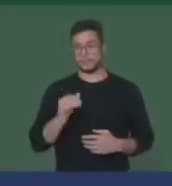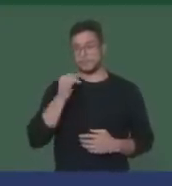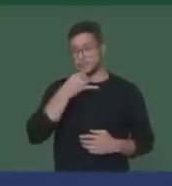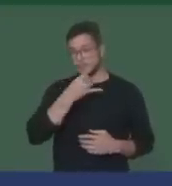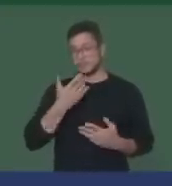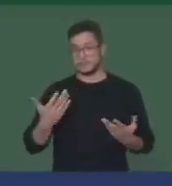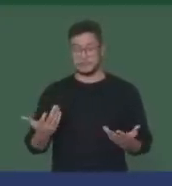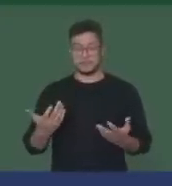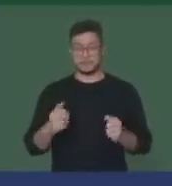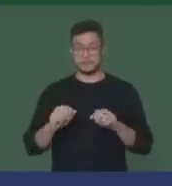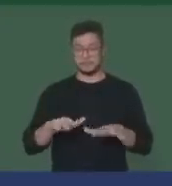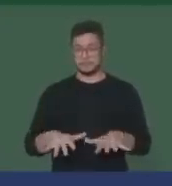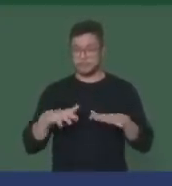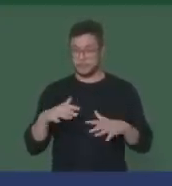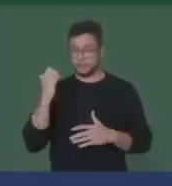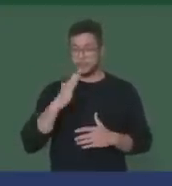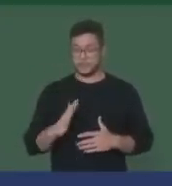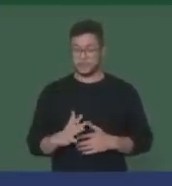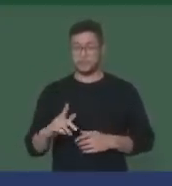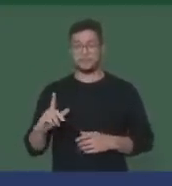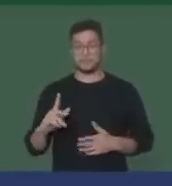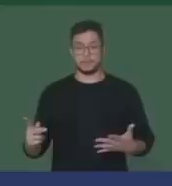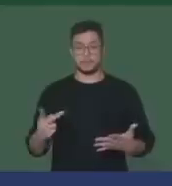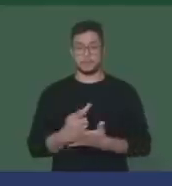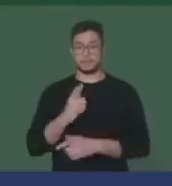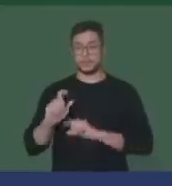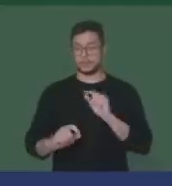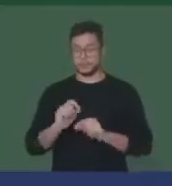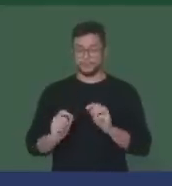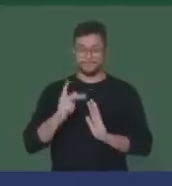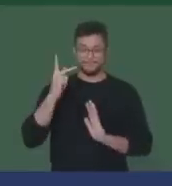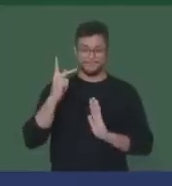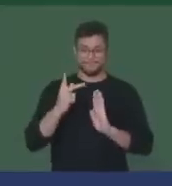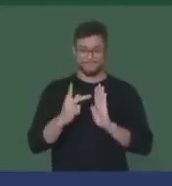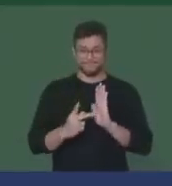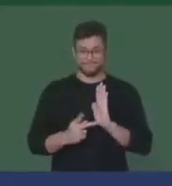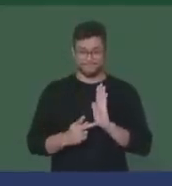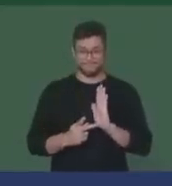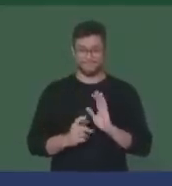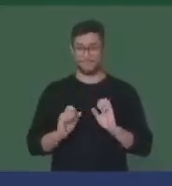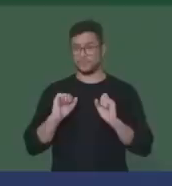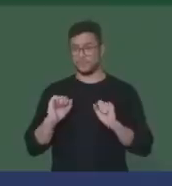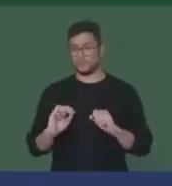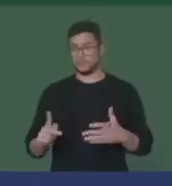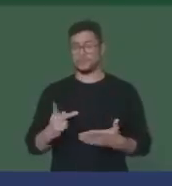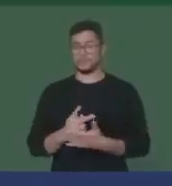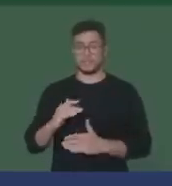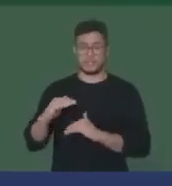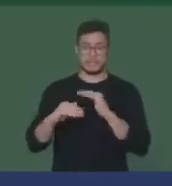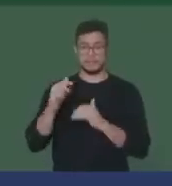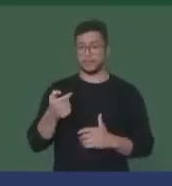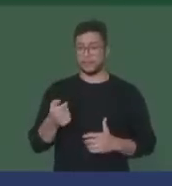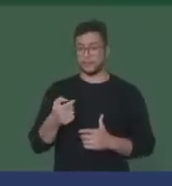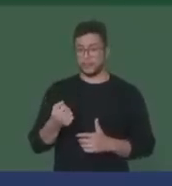brasileiro assiste mais uma vez o encaminhar de um projeto que nos leva ao baixo crescimento,